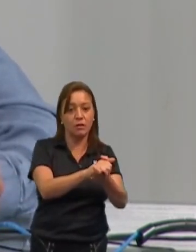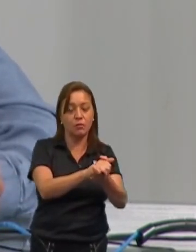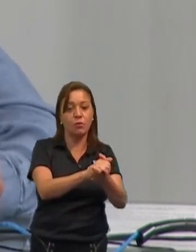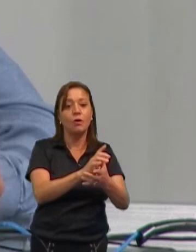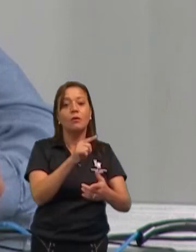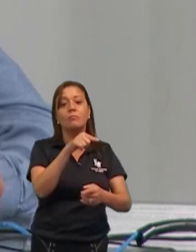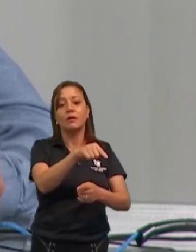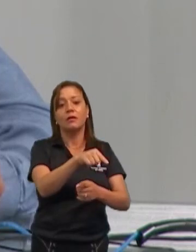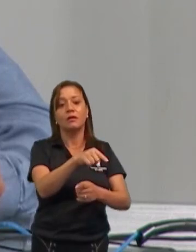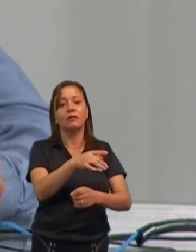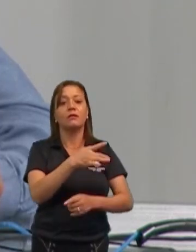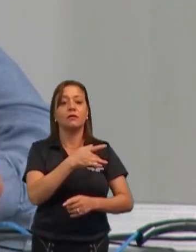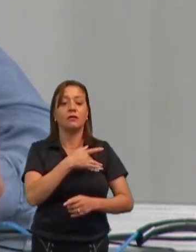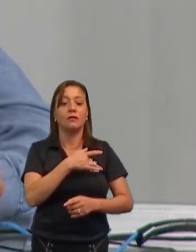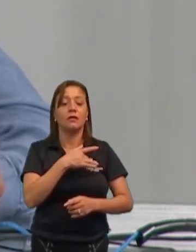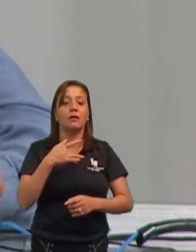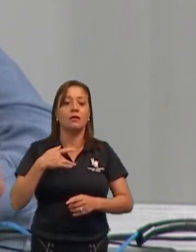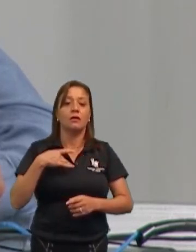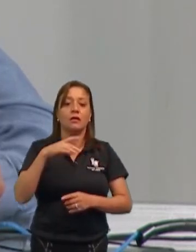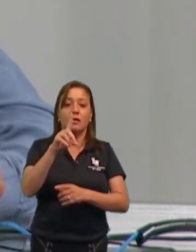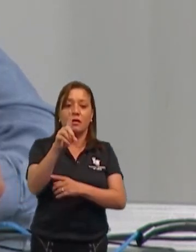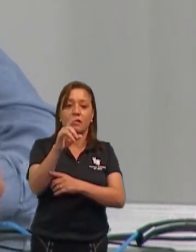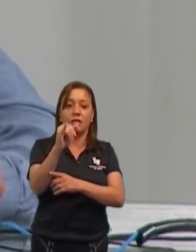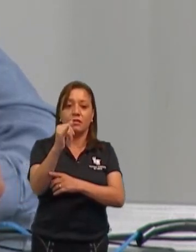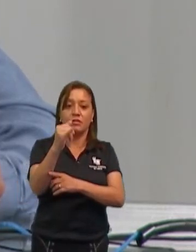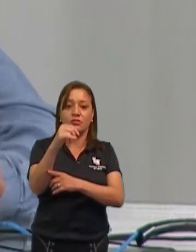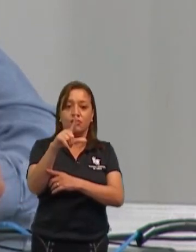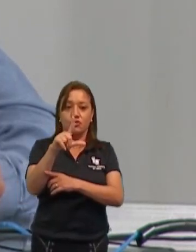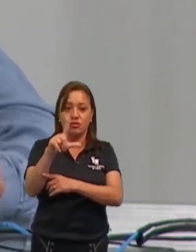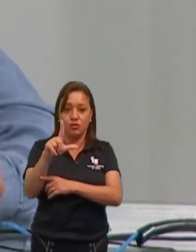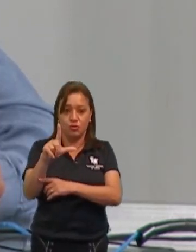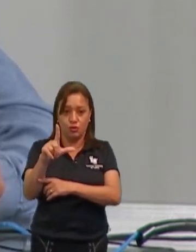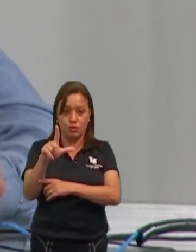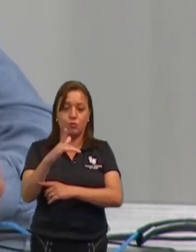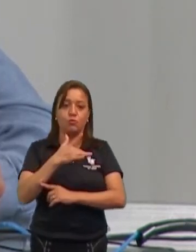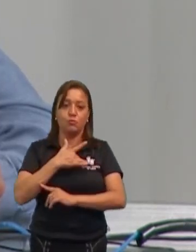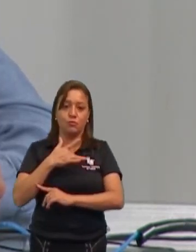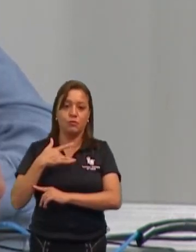intrauterino DIU no sistema intrauterino